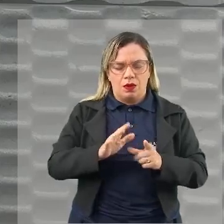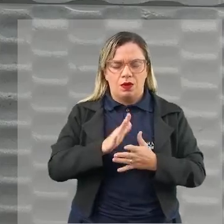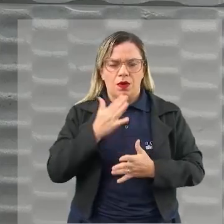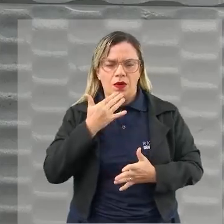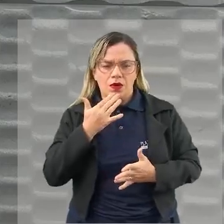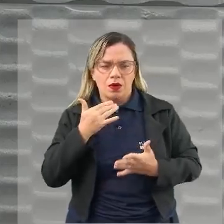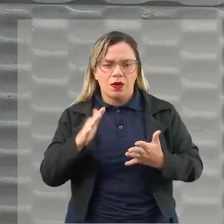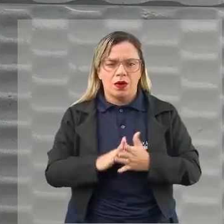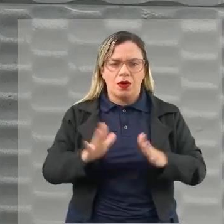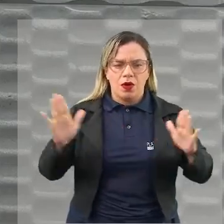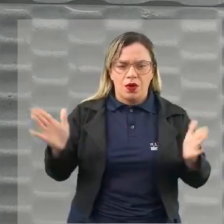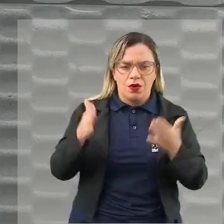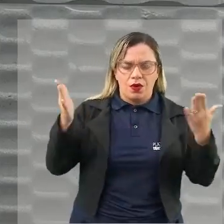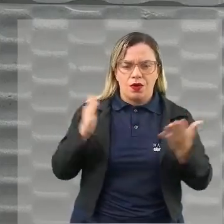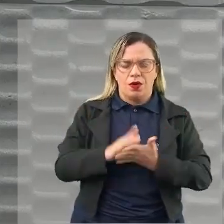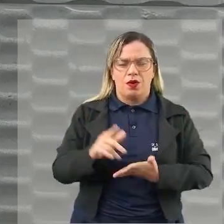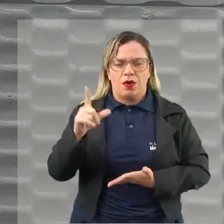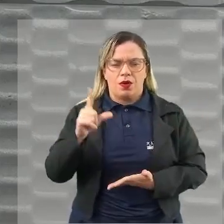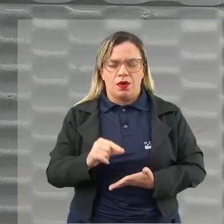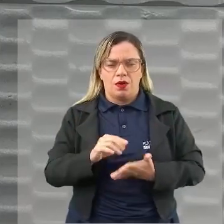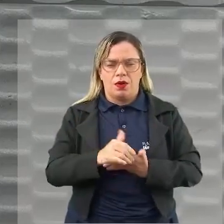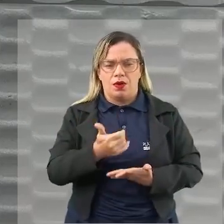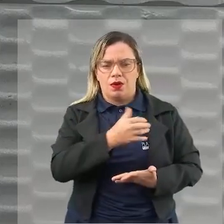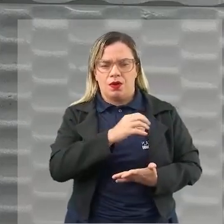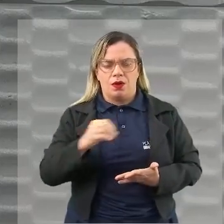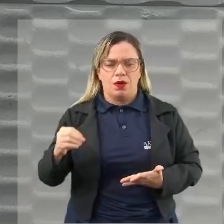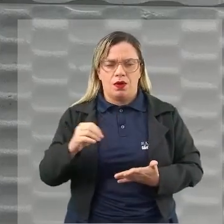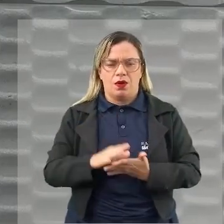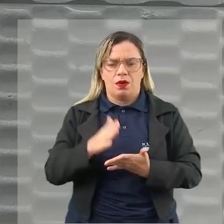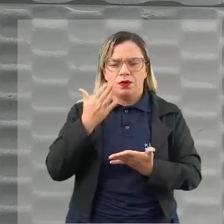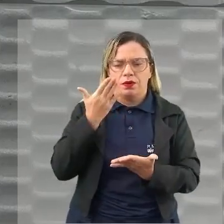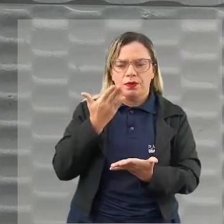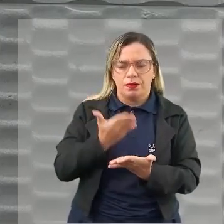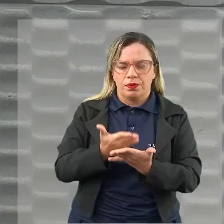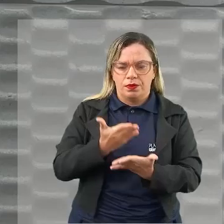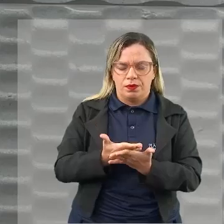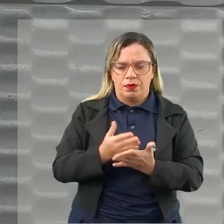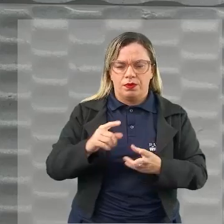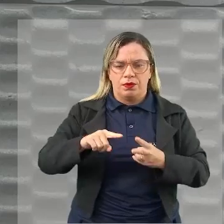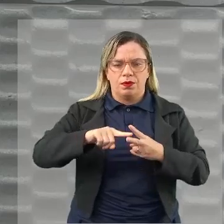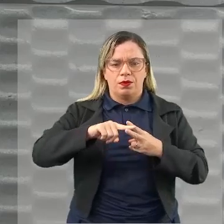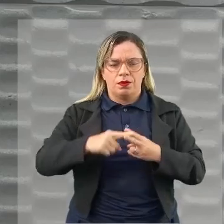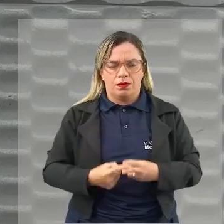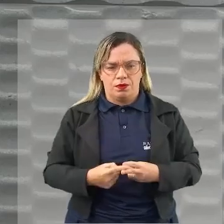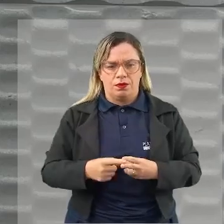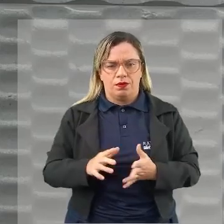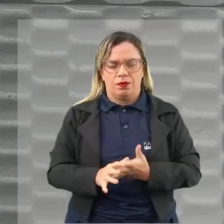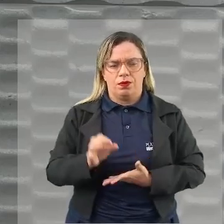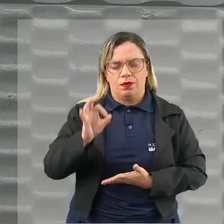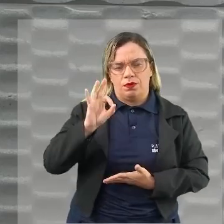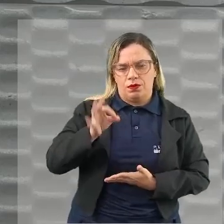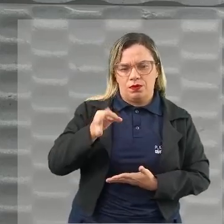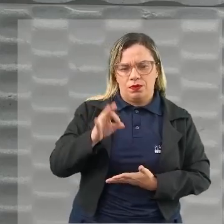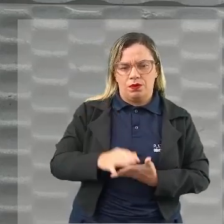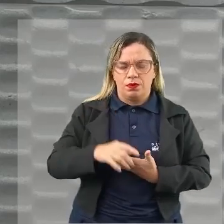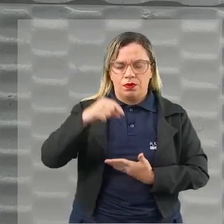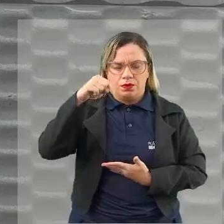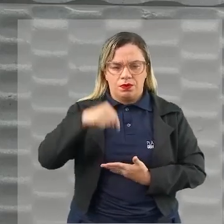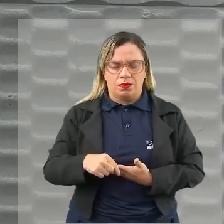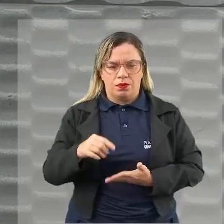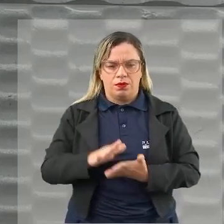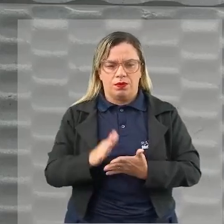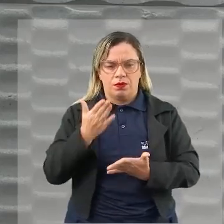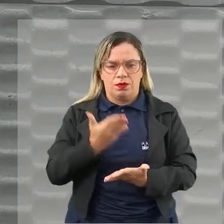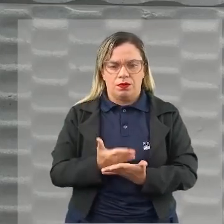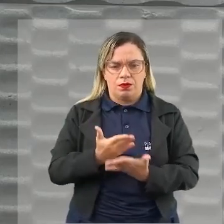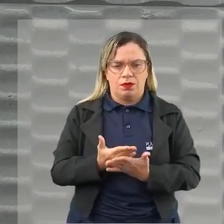Ok. Então essa é a nossa 10ª aula de mecânica, certo? E nessa aula de mecânica a gente